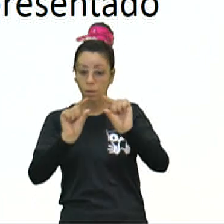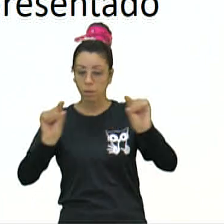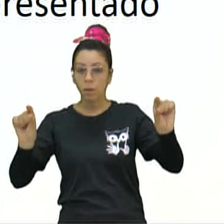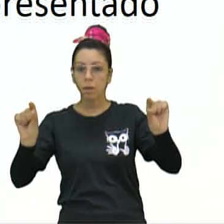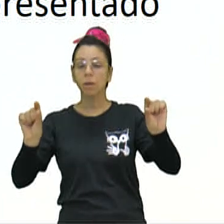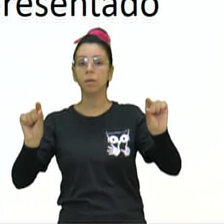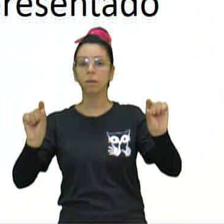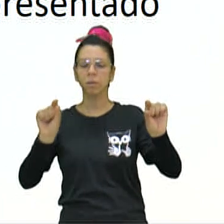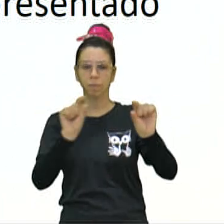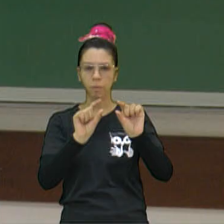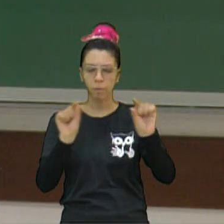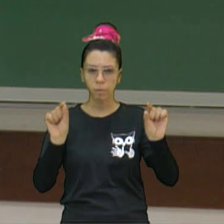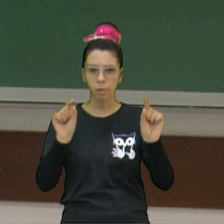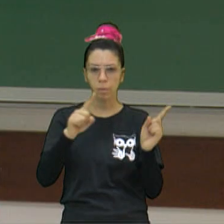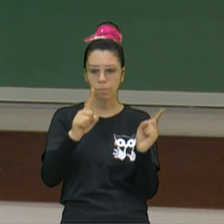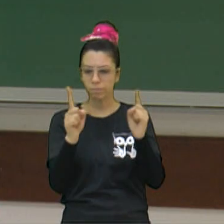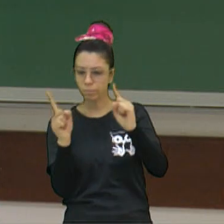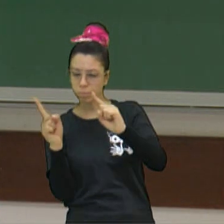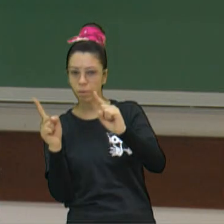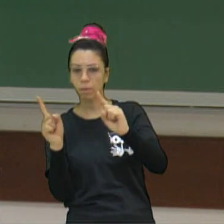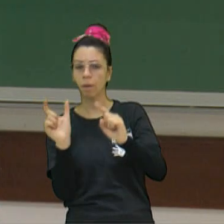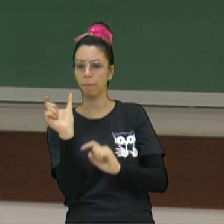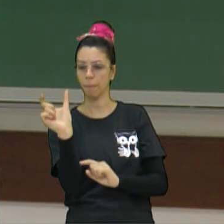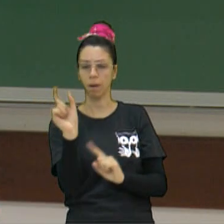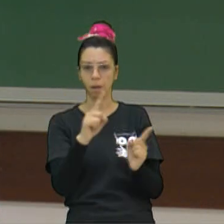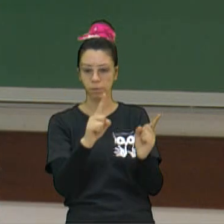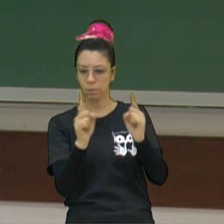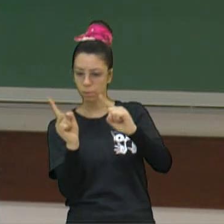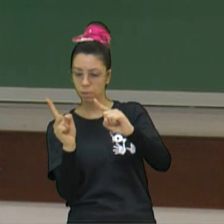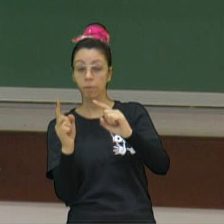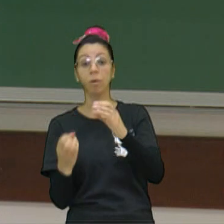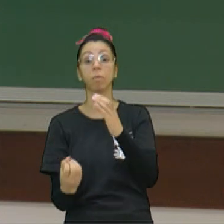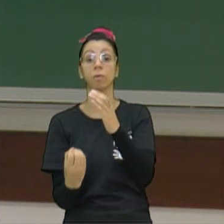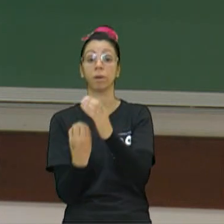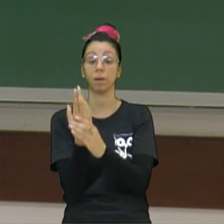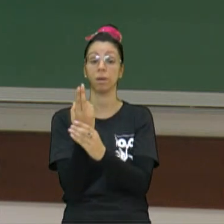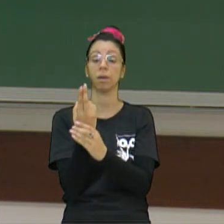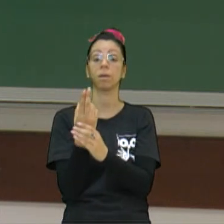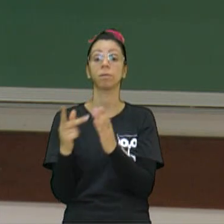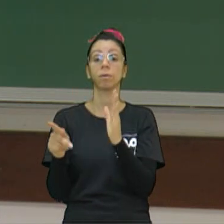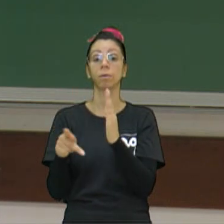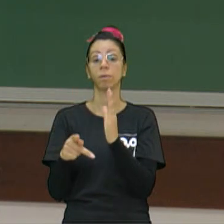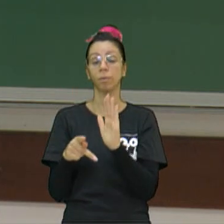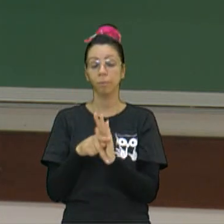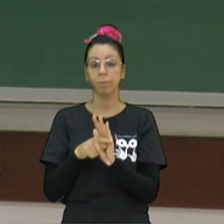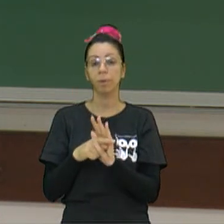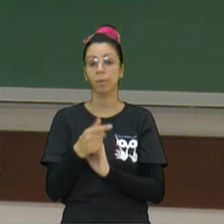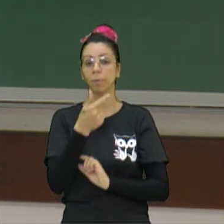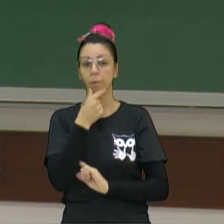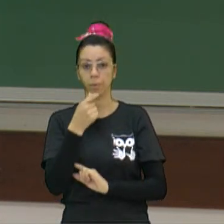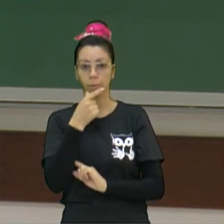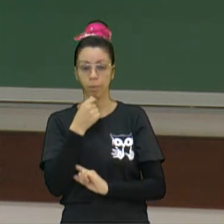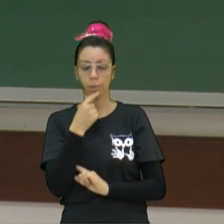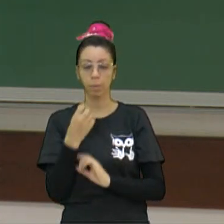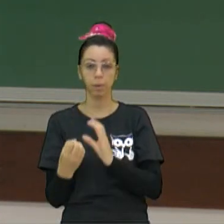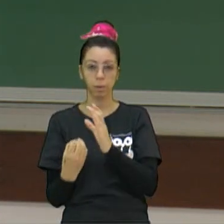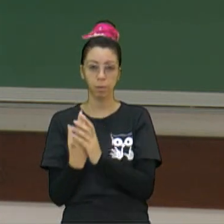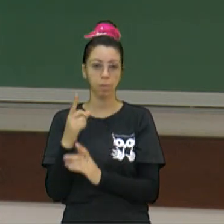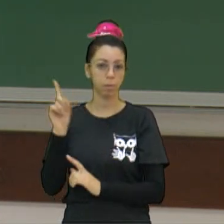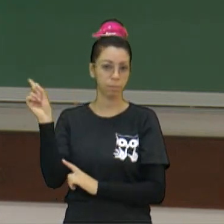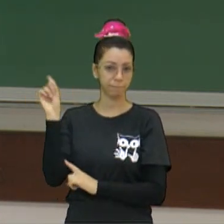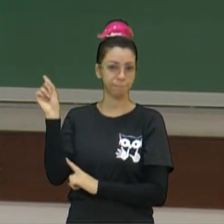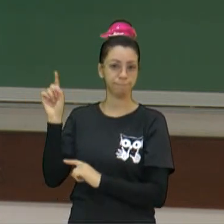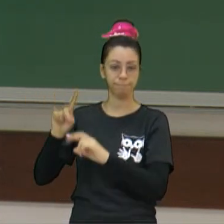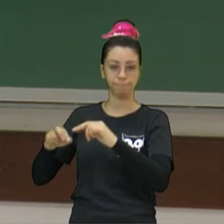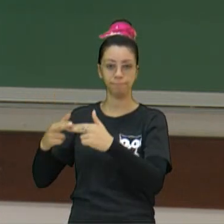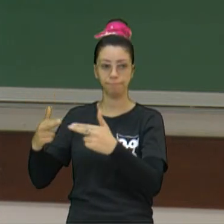são equipamentos criados pelo próprio criador do método, que é o Joseph Pilates, né? Então, são esses equipamentos aqui que nós vamos